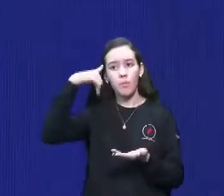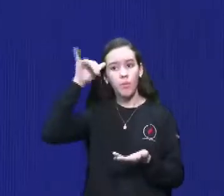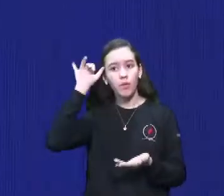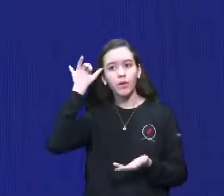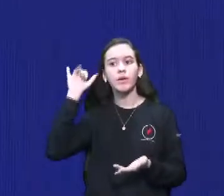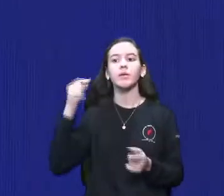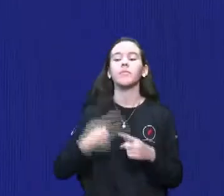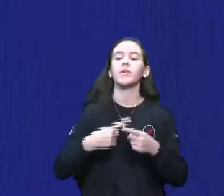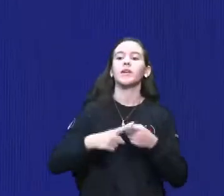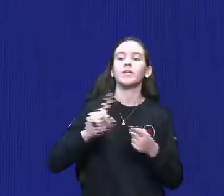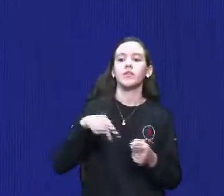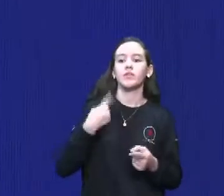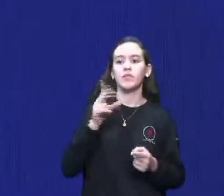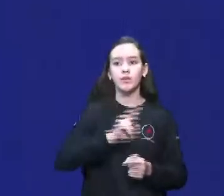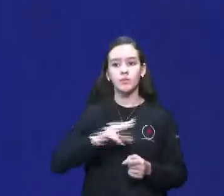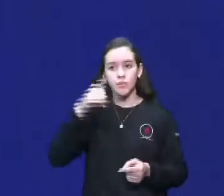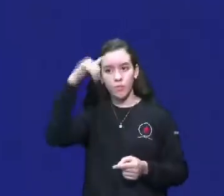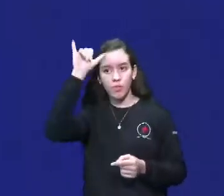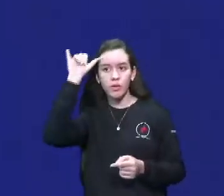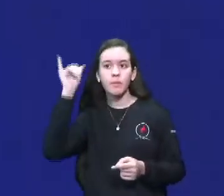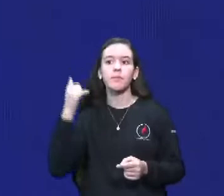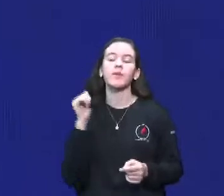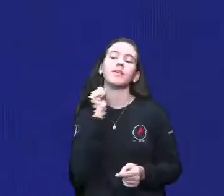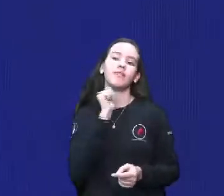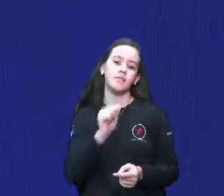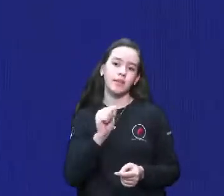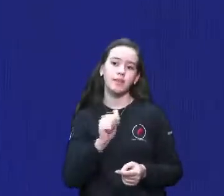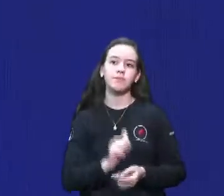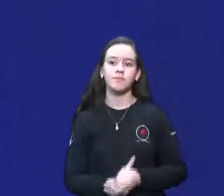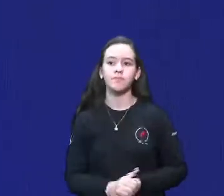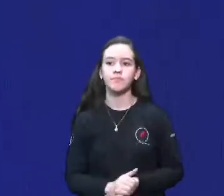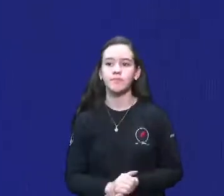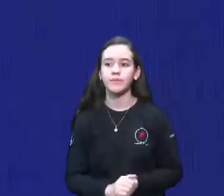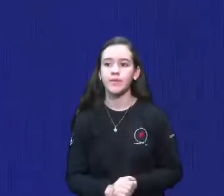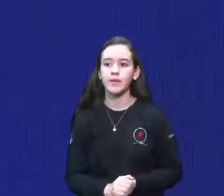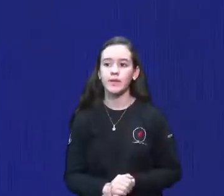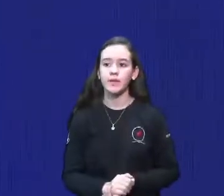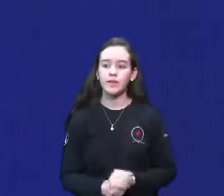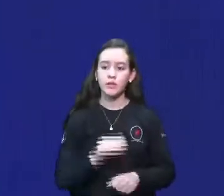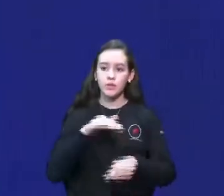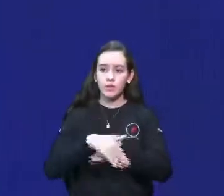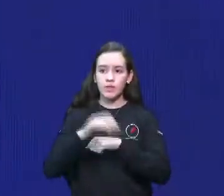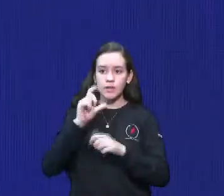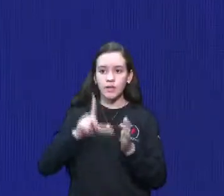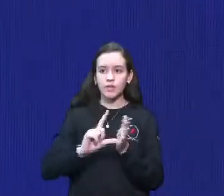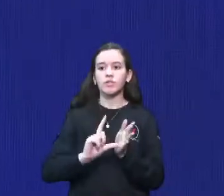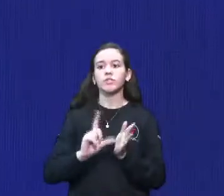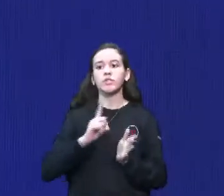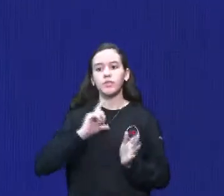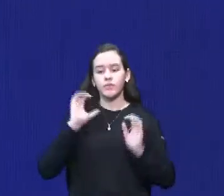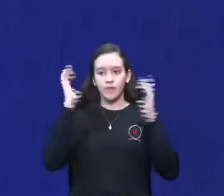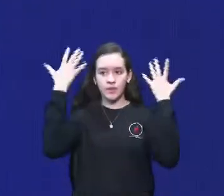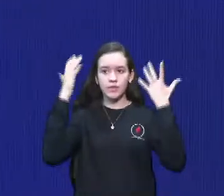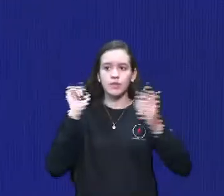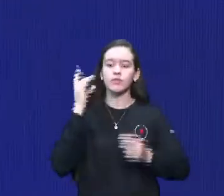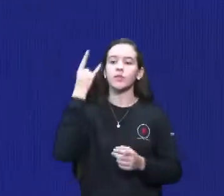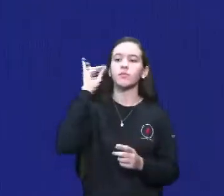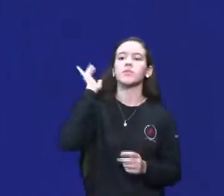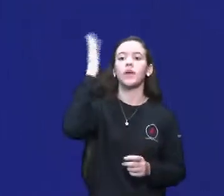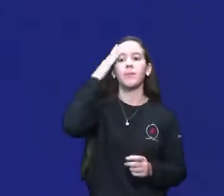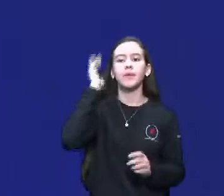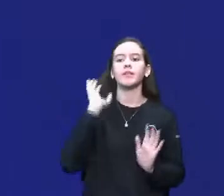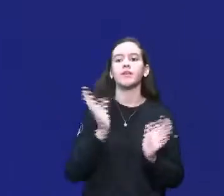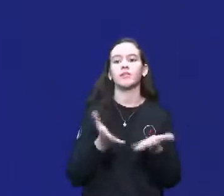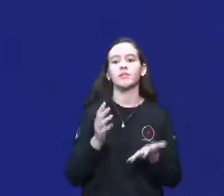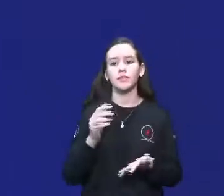oferta. E na noite anterior de começar isso tudo, tinha tido festa, o diabo sabia que ia ter na madrugada seguinte. Só que